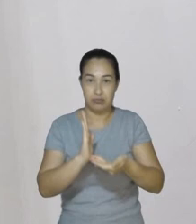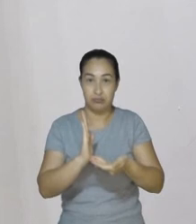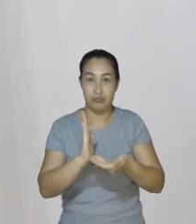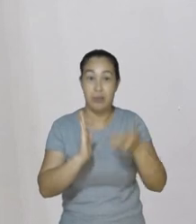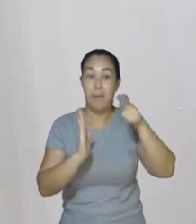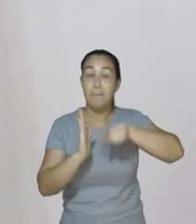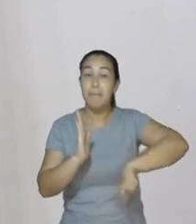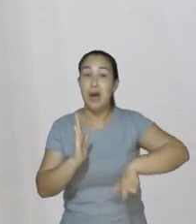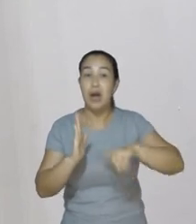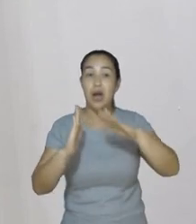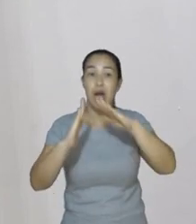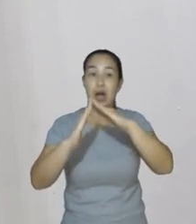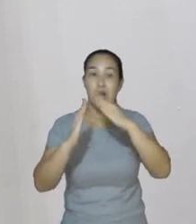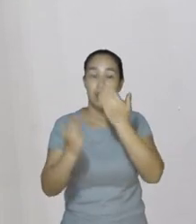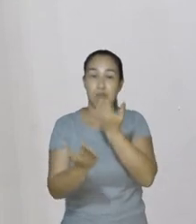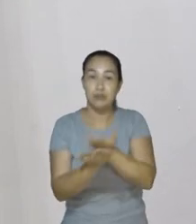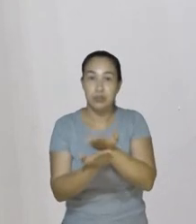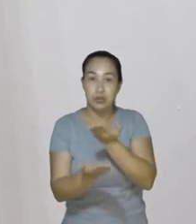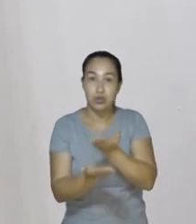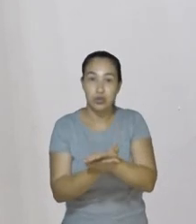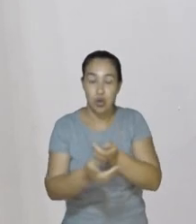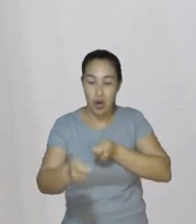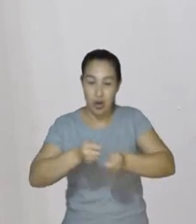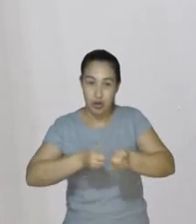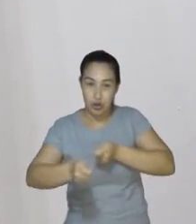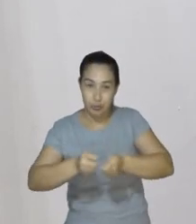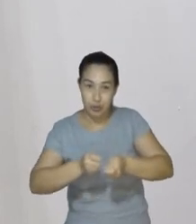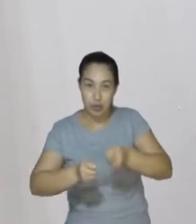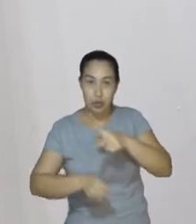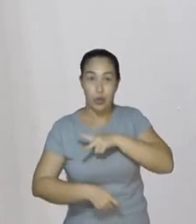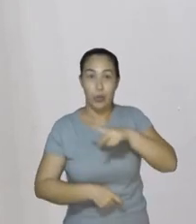Escola de Administração Pública